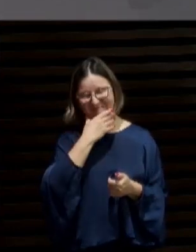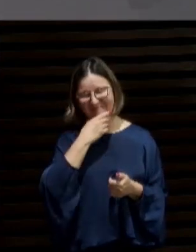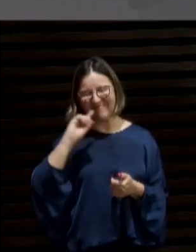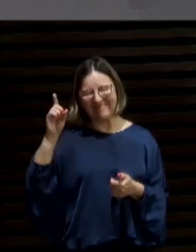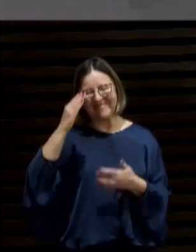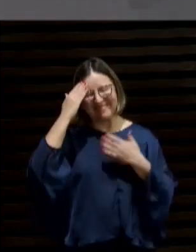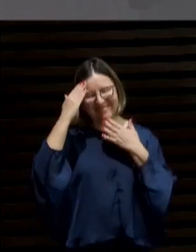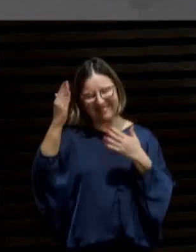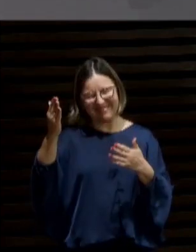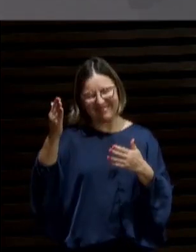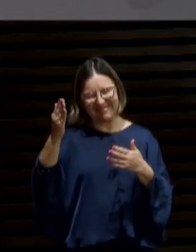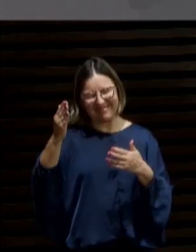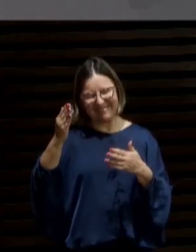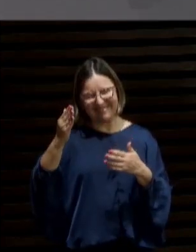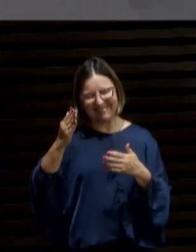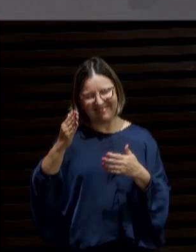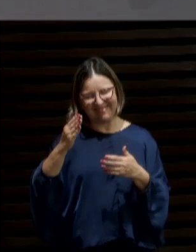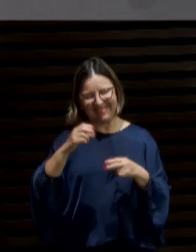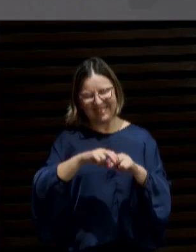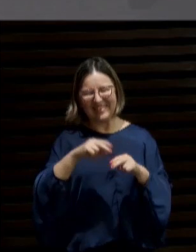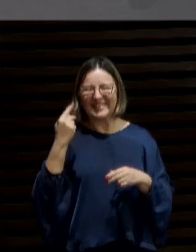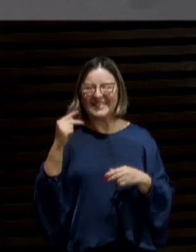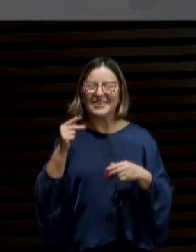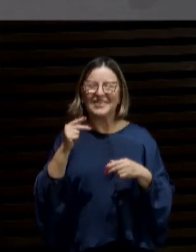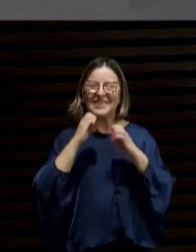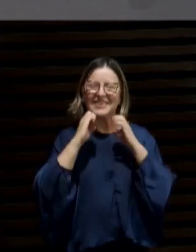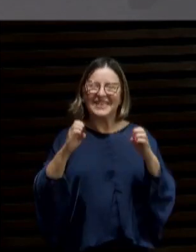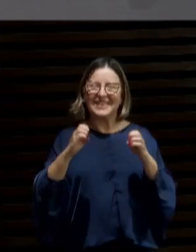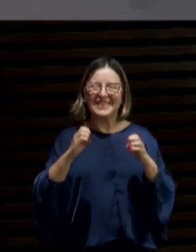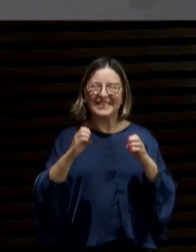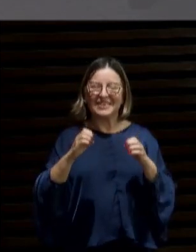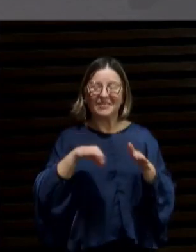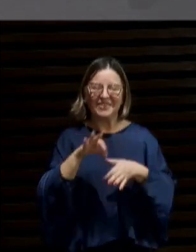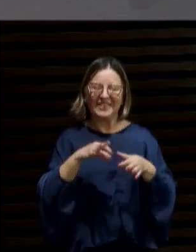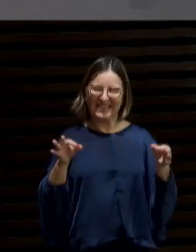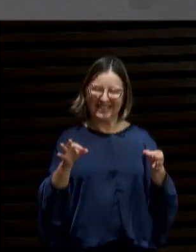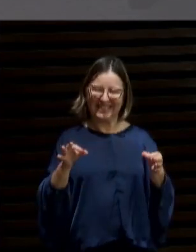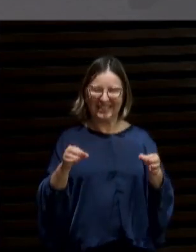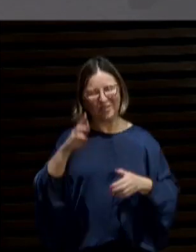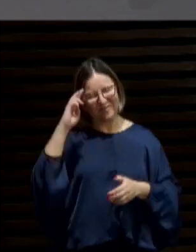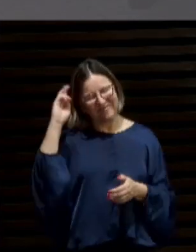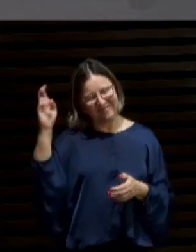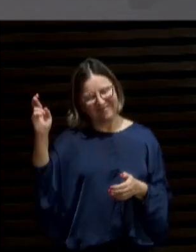obrigado, porque o Teu Evangelho é uma dádiva. O Senhor